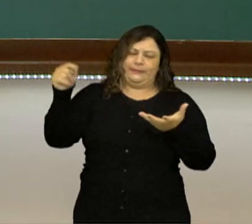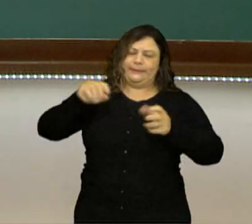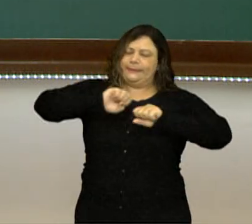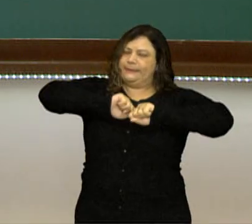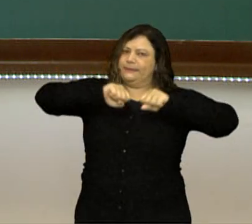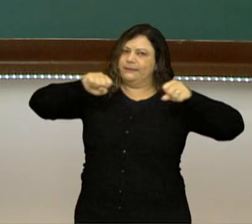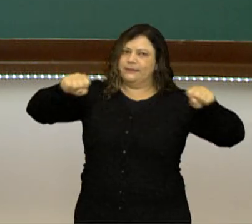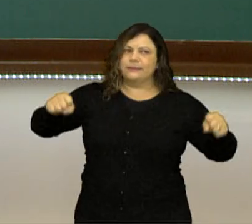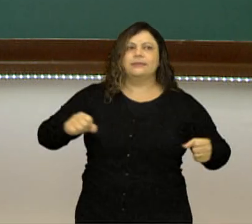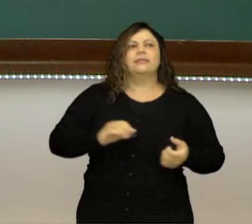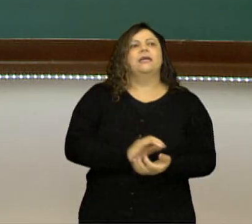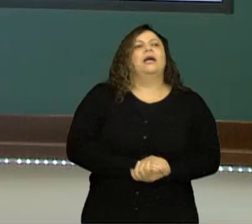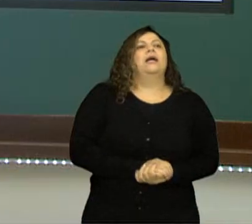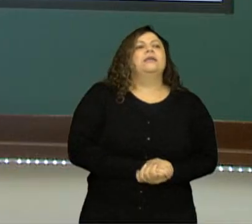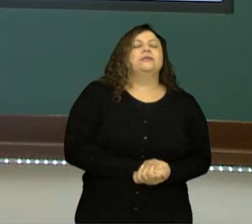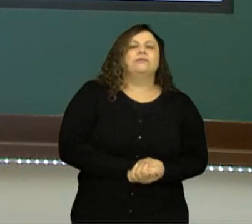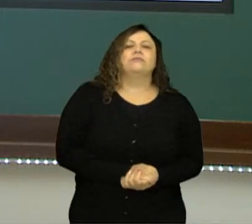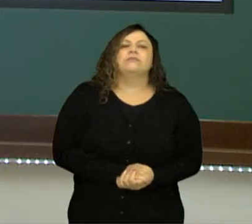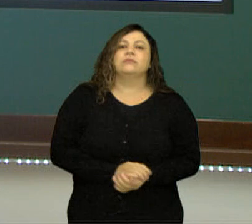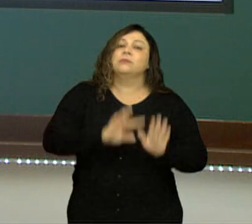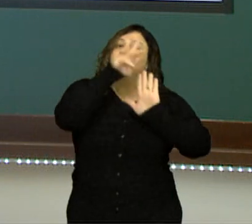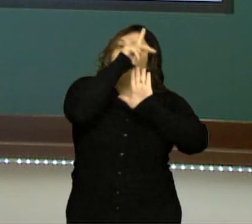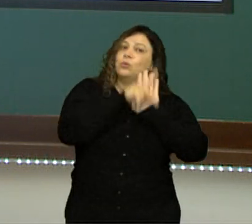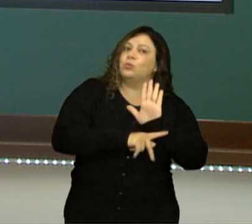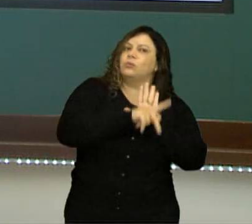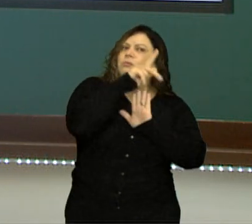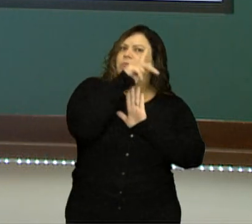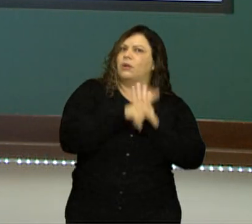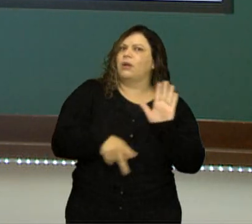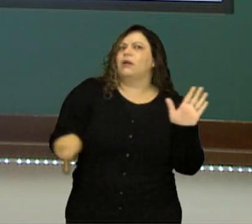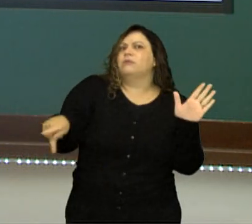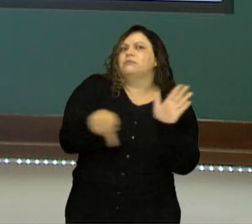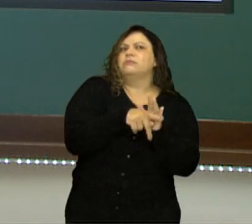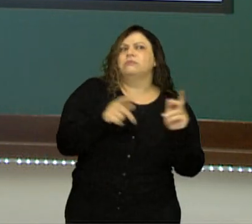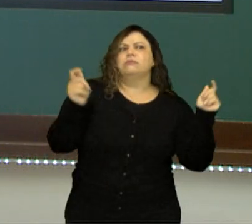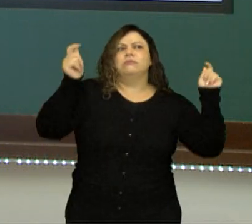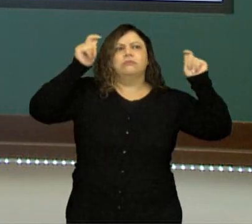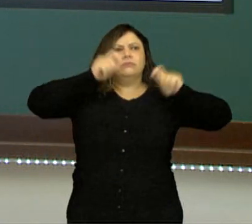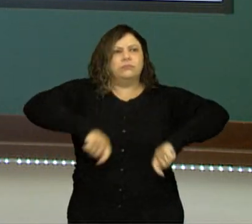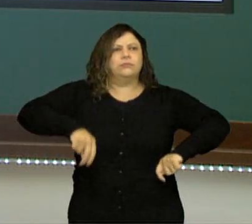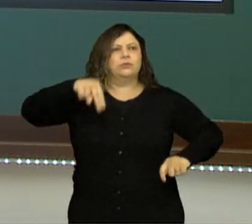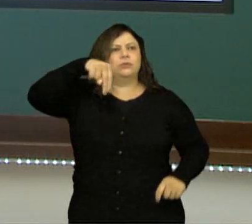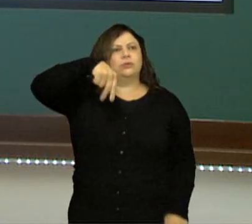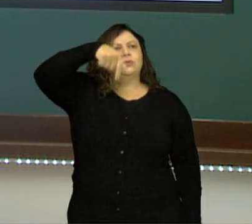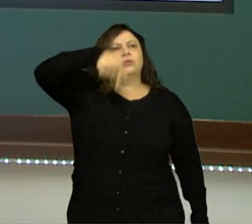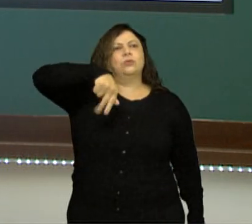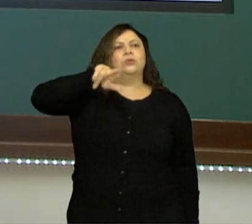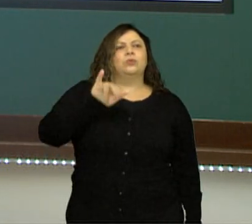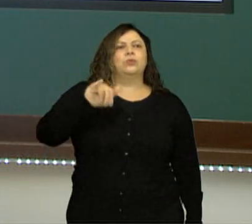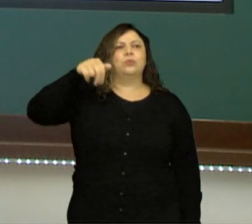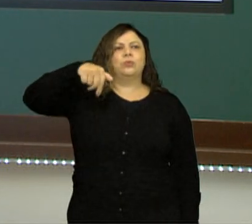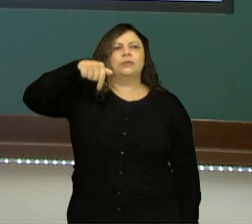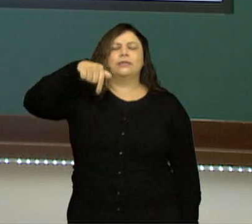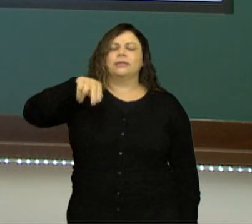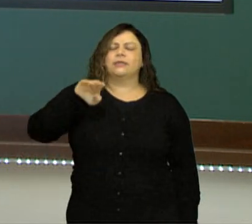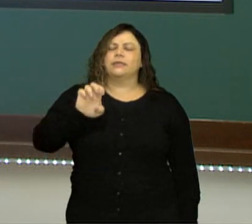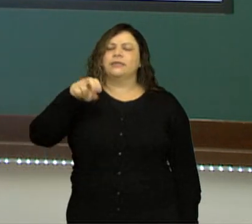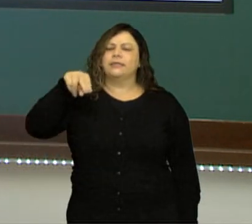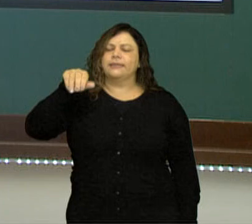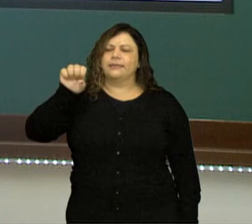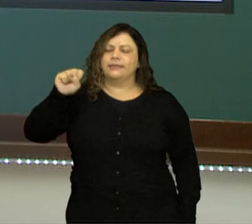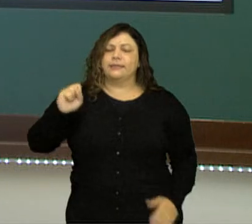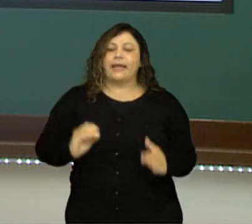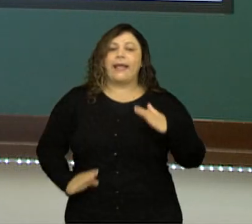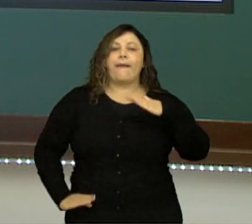Soviética. E aí o governo implantou então os planos quinquenais. Ou seja, metas de produção a